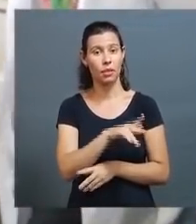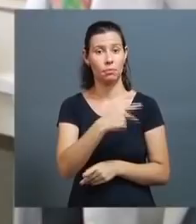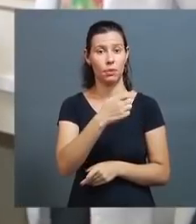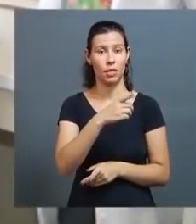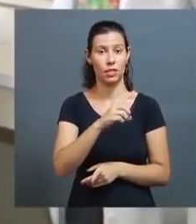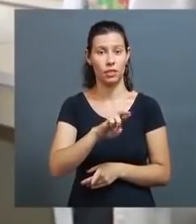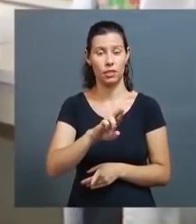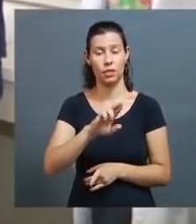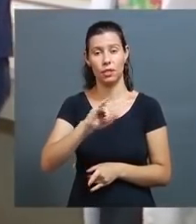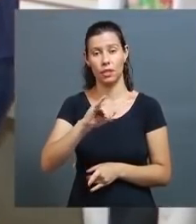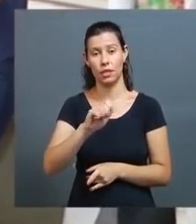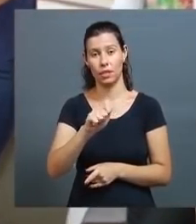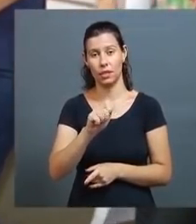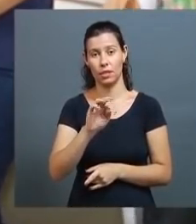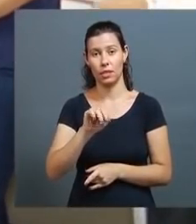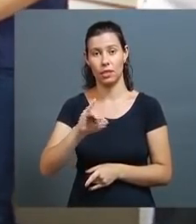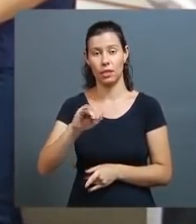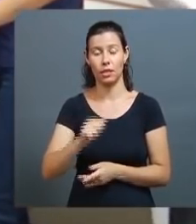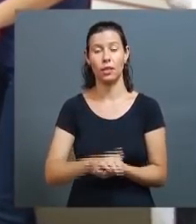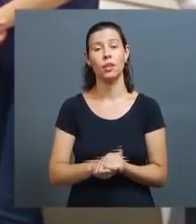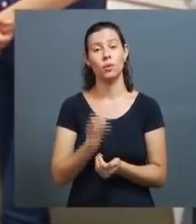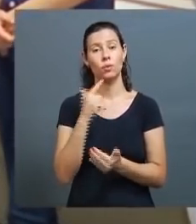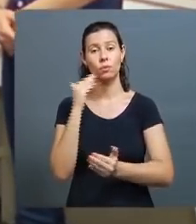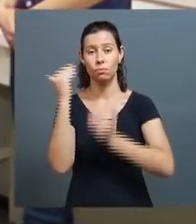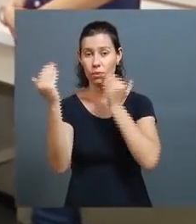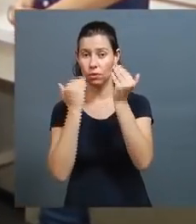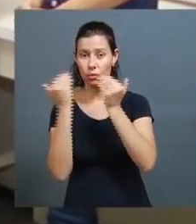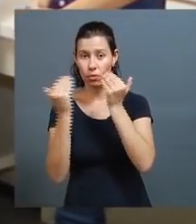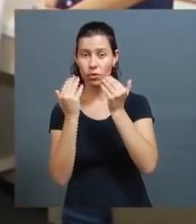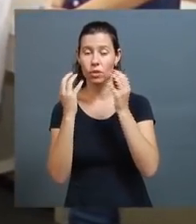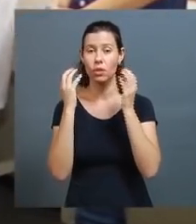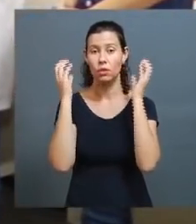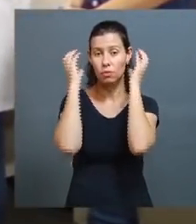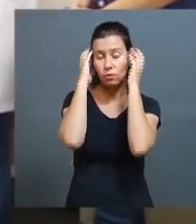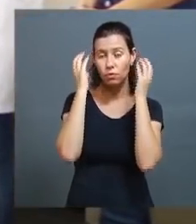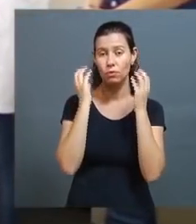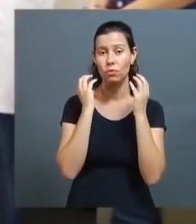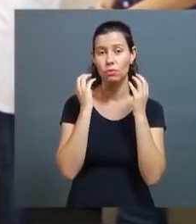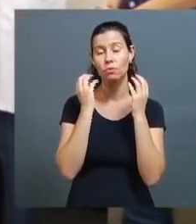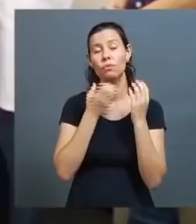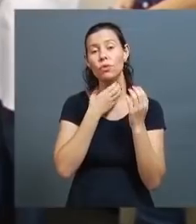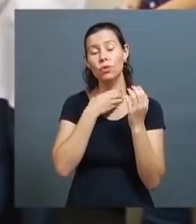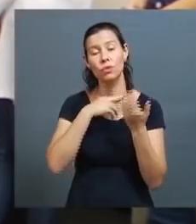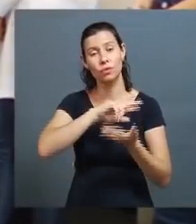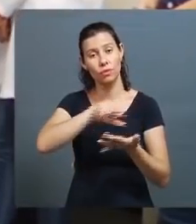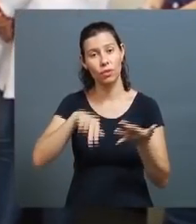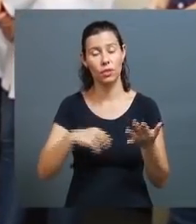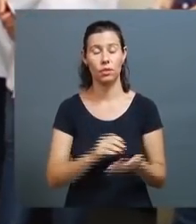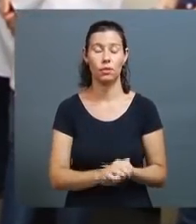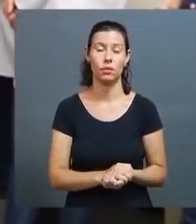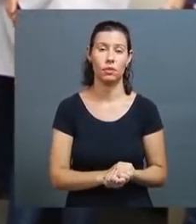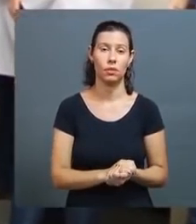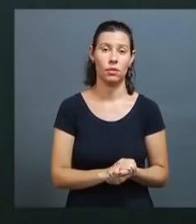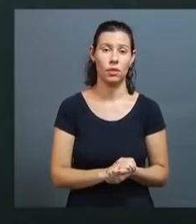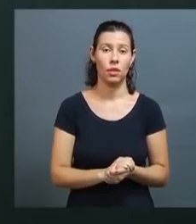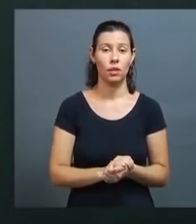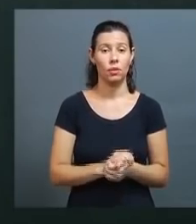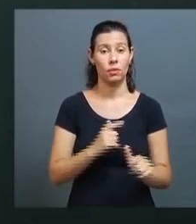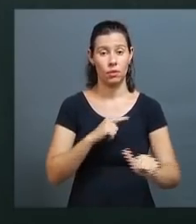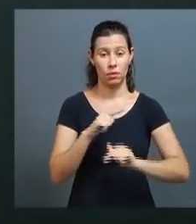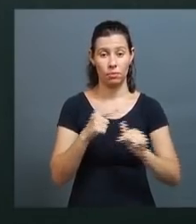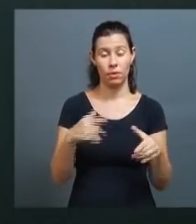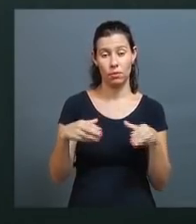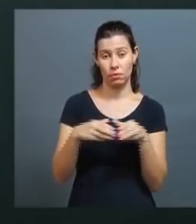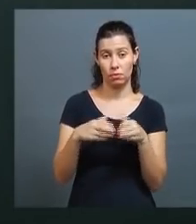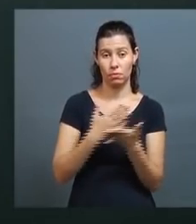família, psicologia, psicopedagogia e fonoaudiologia. O trabalho do grupo começou em 2014. Pela